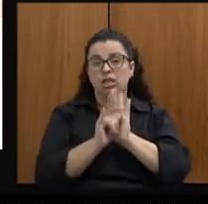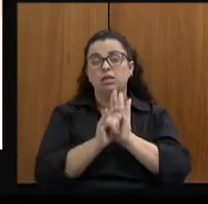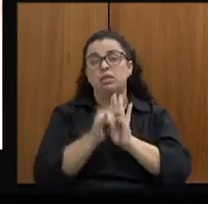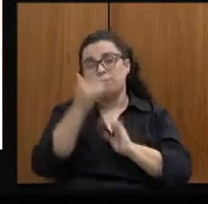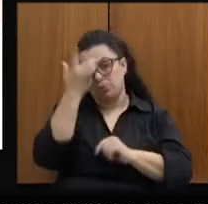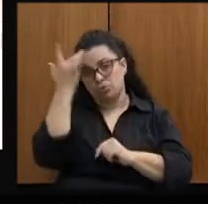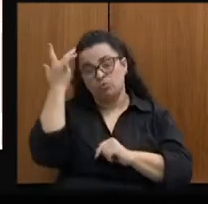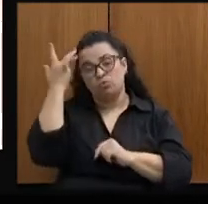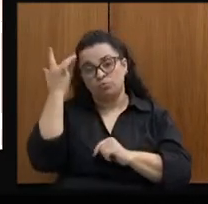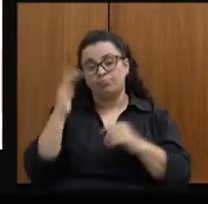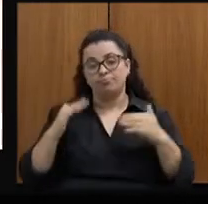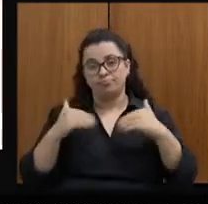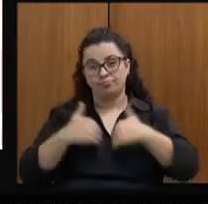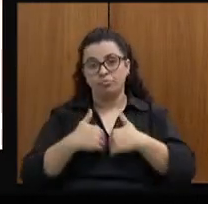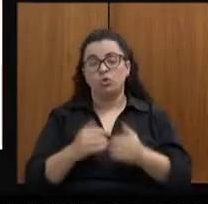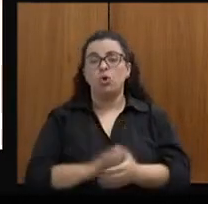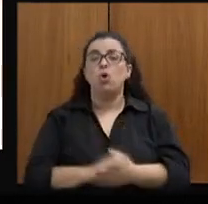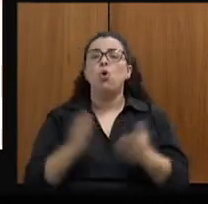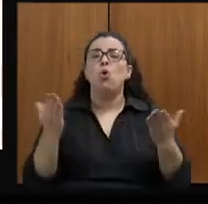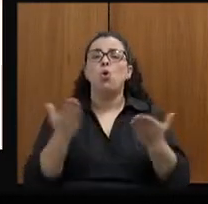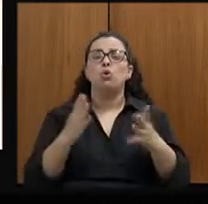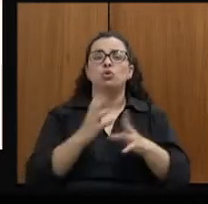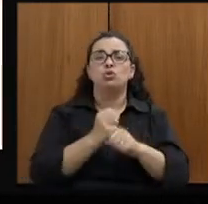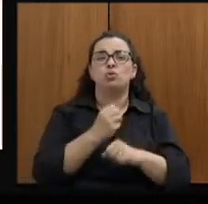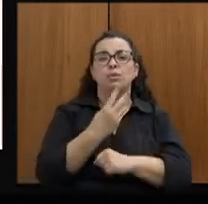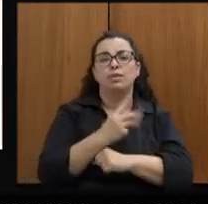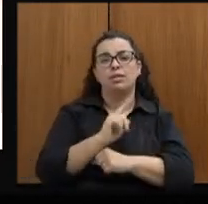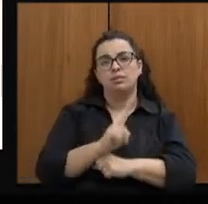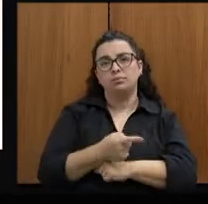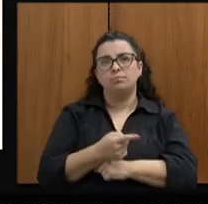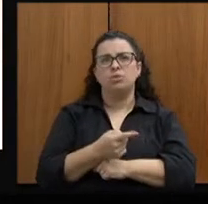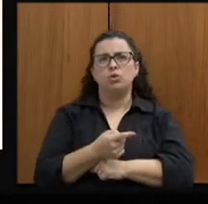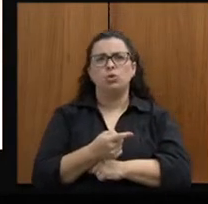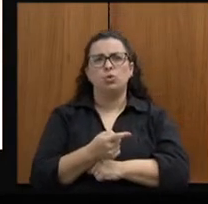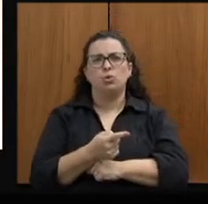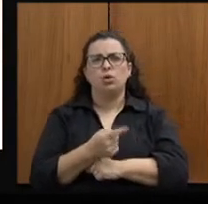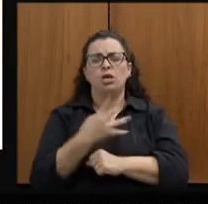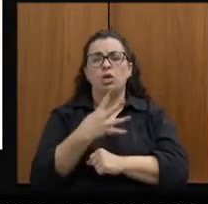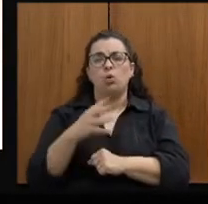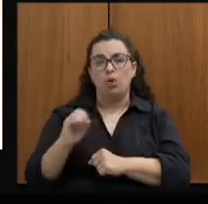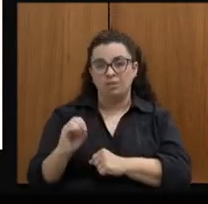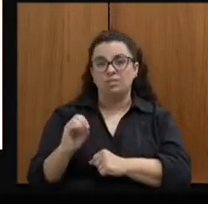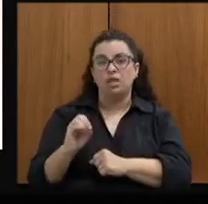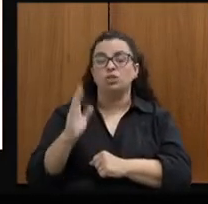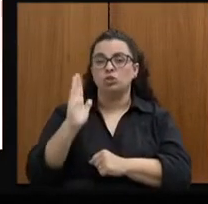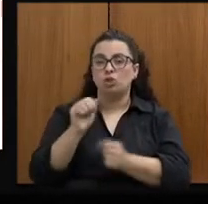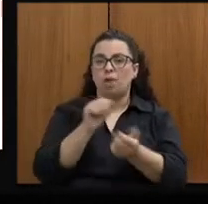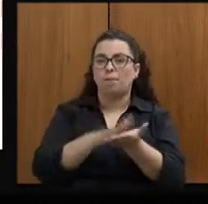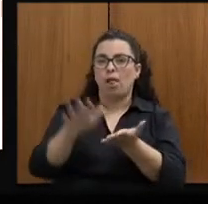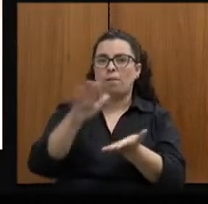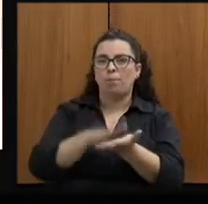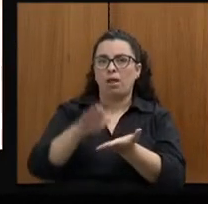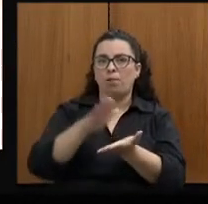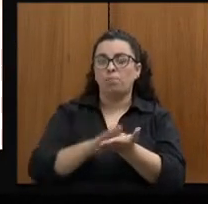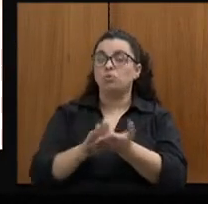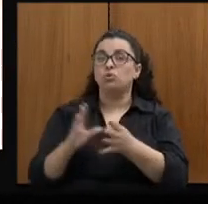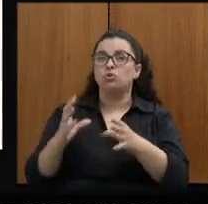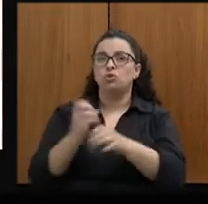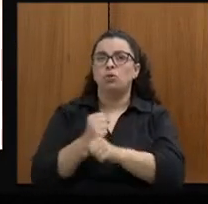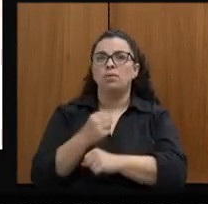Hoje nós temos mais de 3.400 carteiras já emitidas em 322